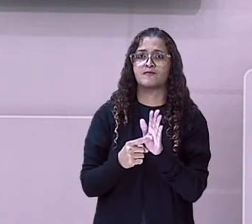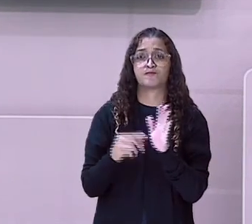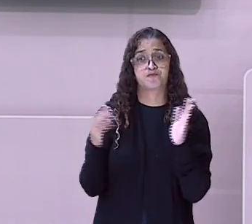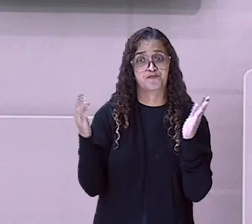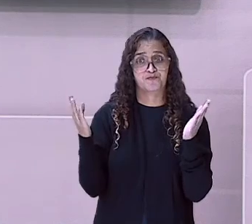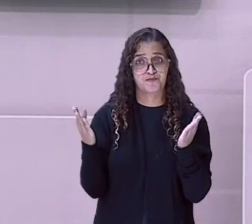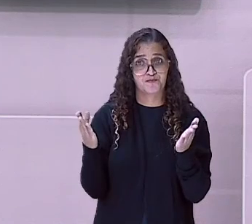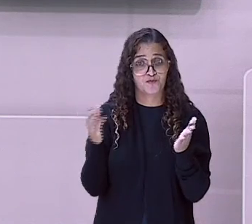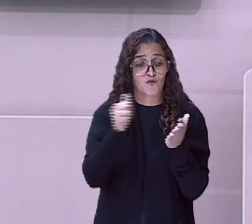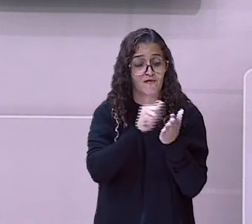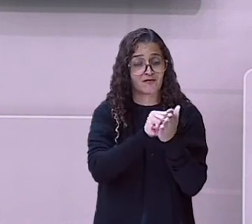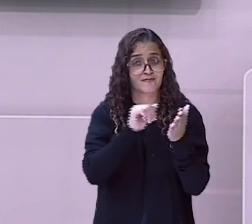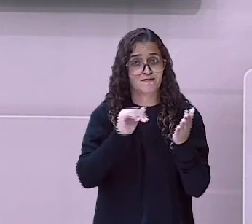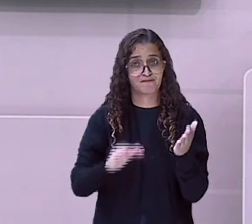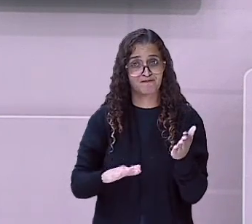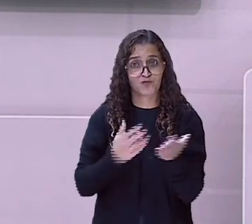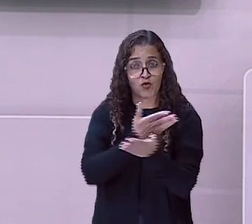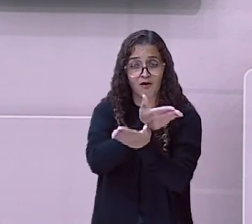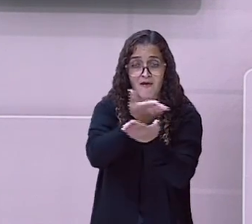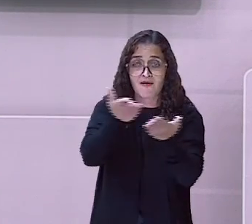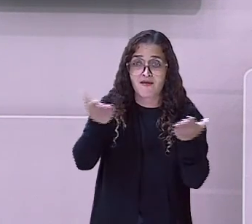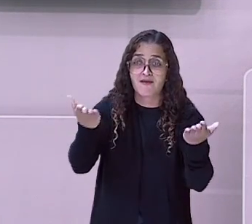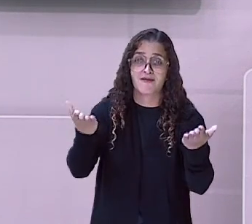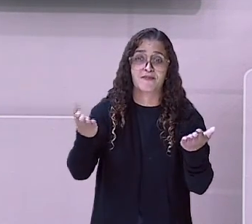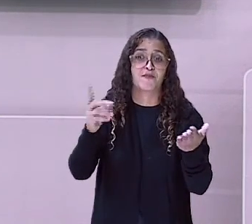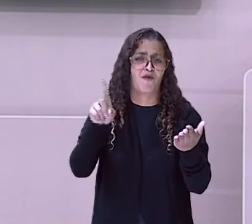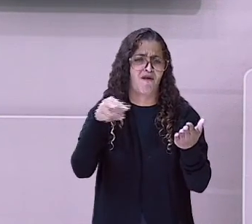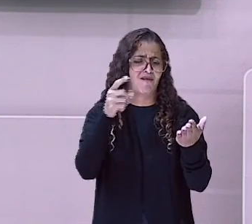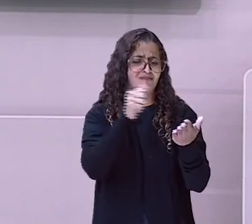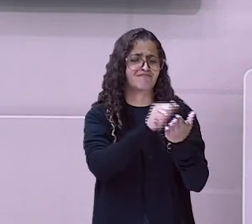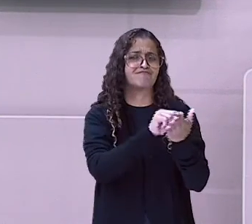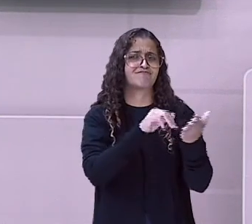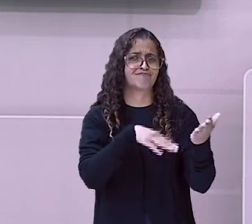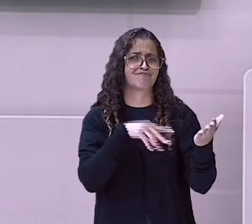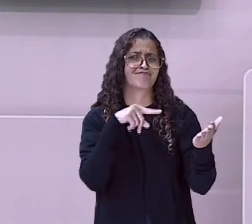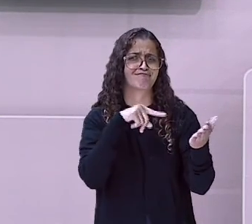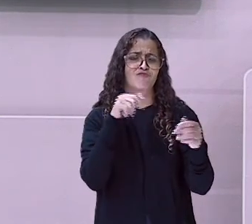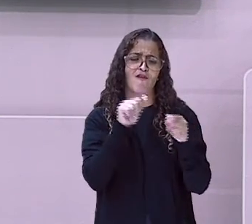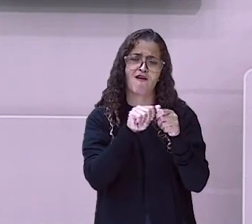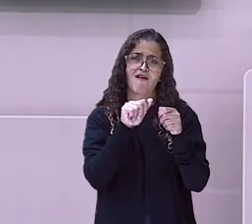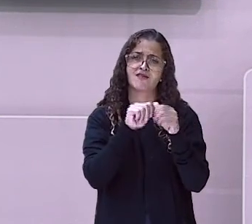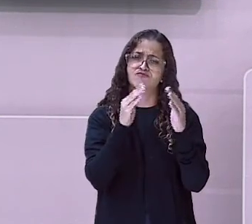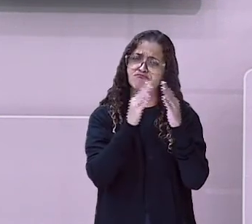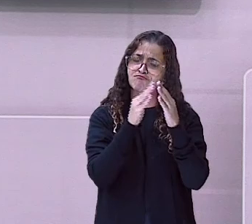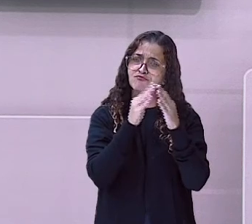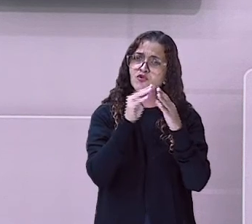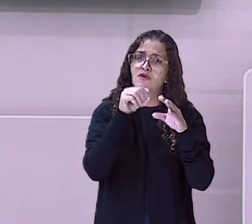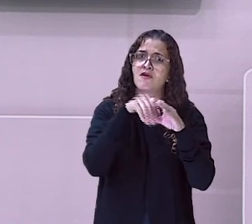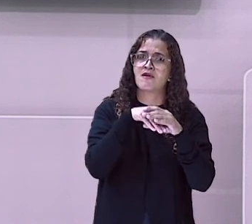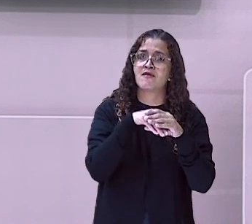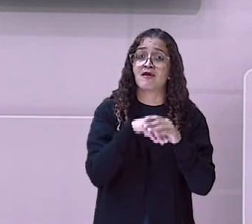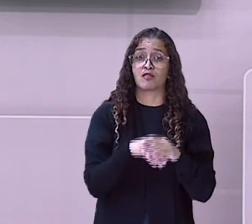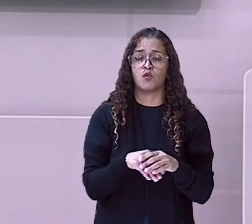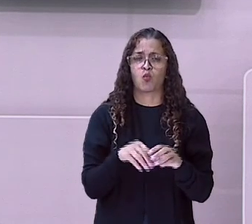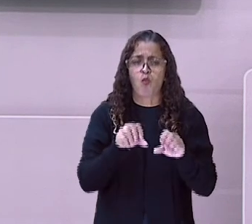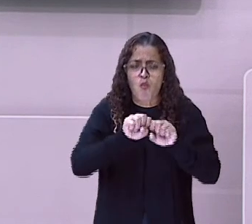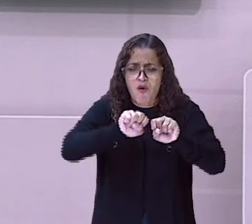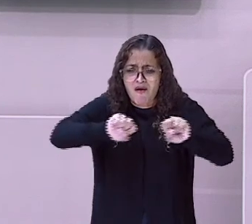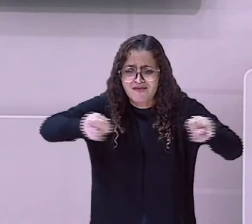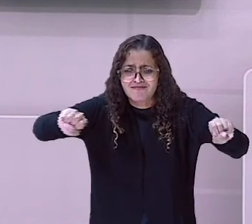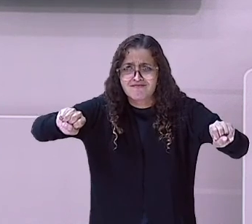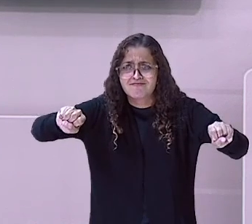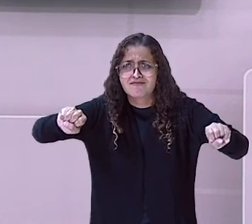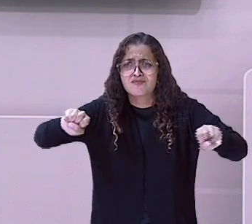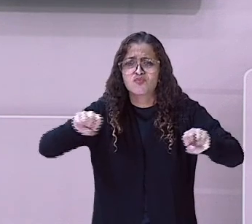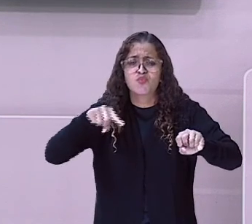Agora, vou deixar aqui uma atividade para que vocês realizem aí na sua casa. Pesquise em seu armário